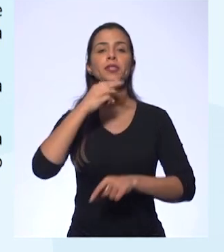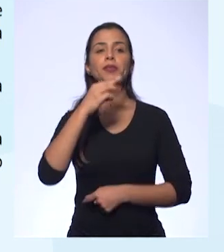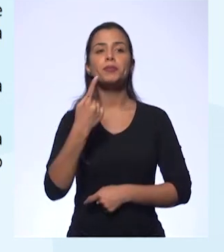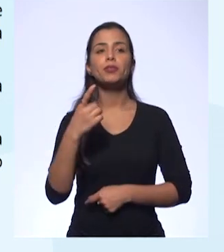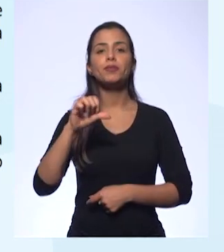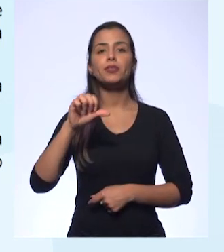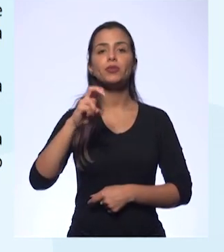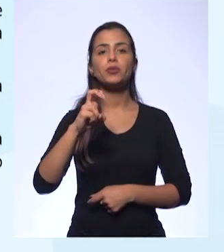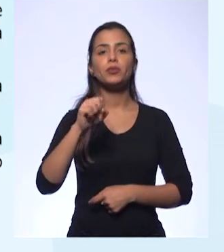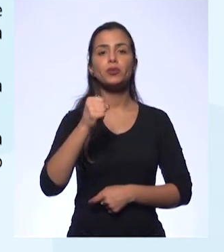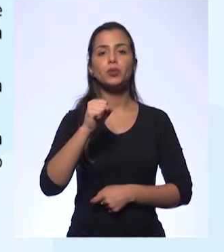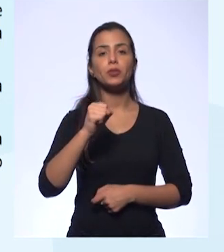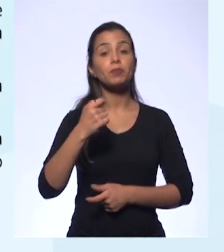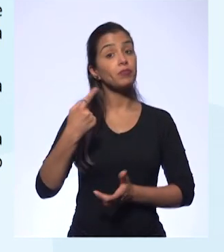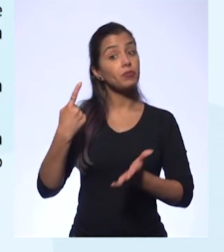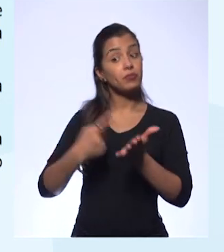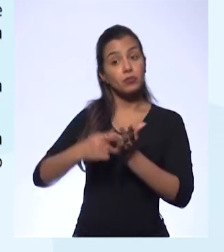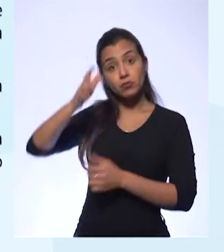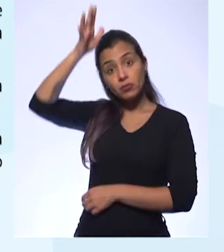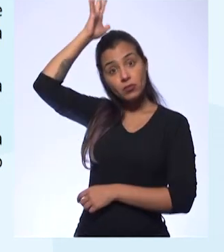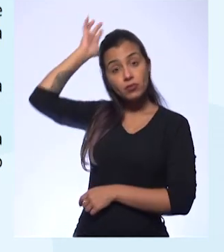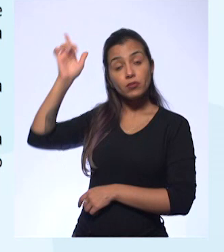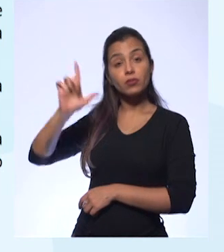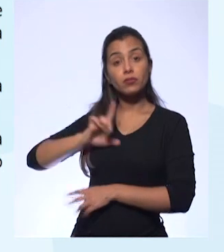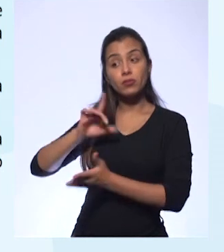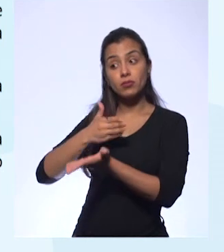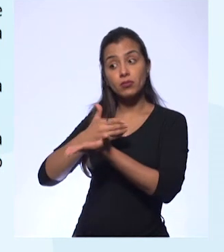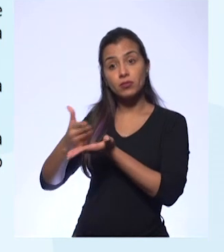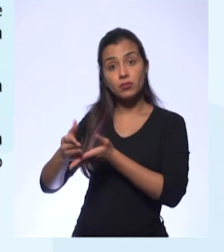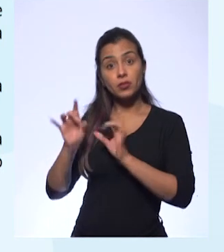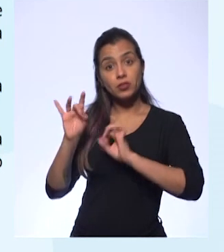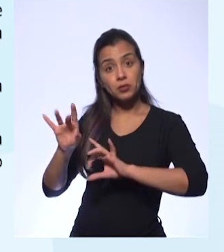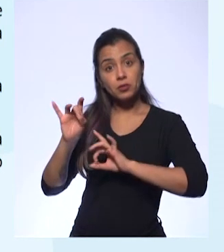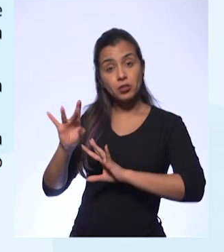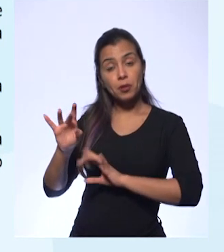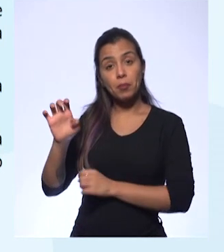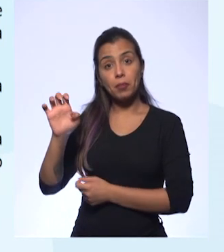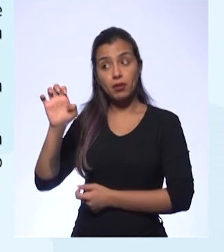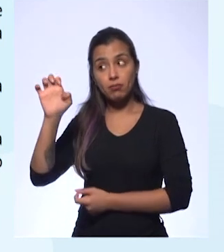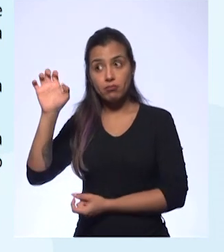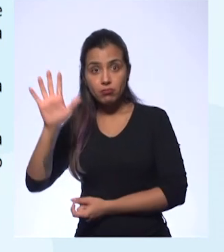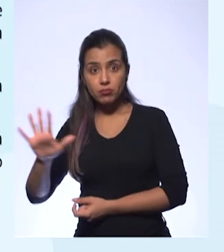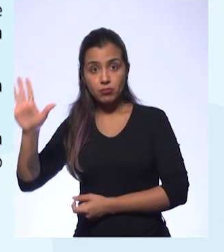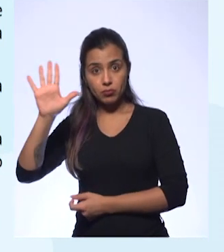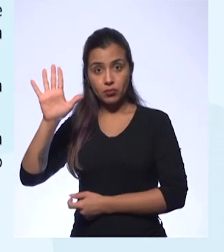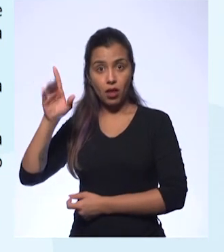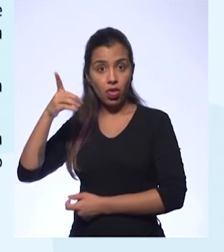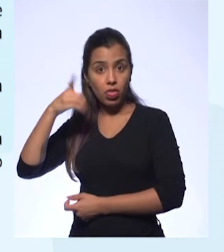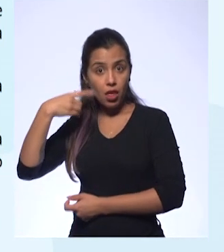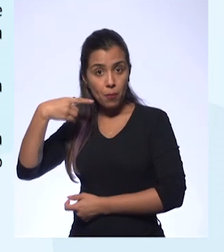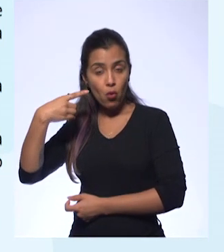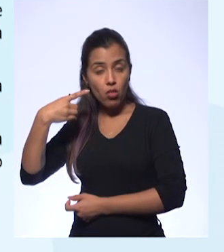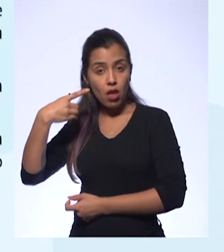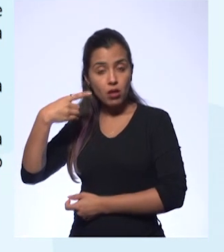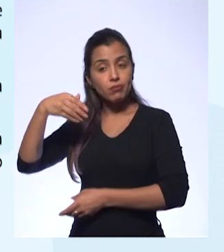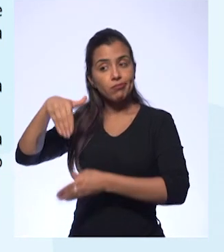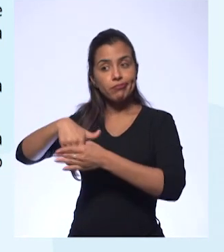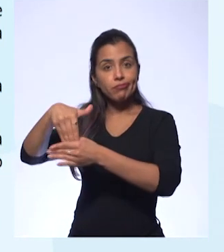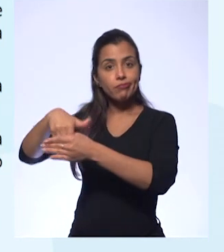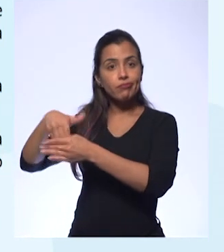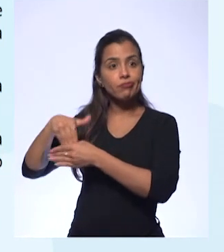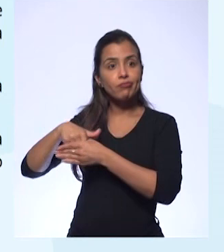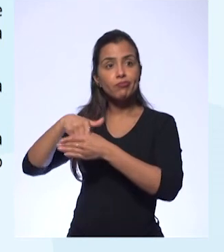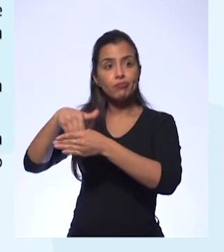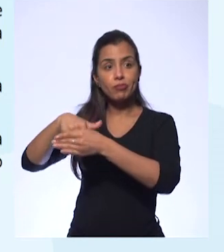Roma foi introduzida uma disposição específica para que os eurodeputados passassem a ser eleitos por